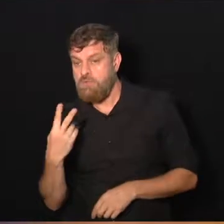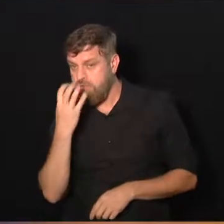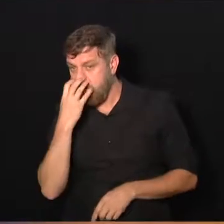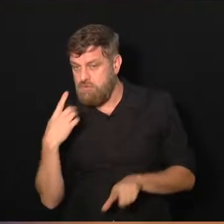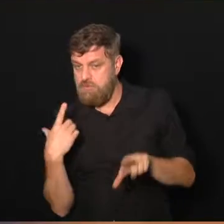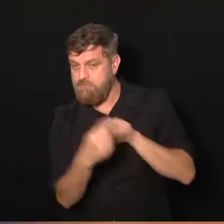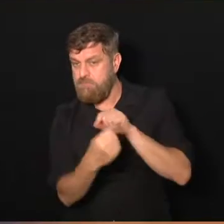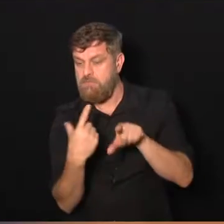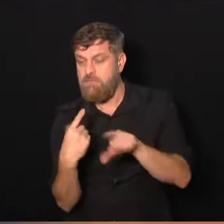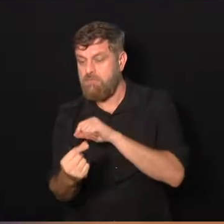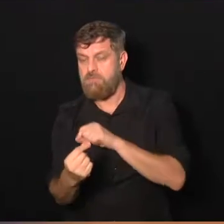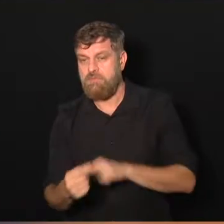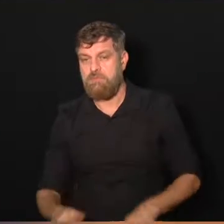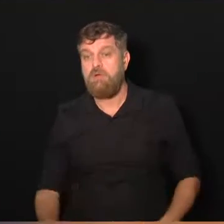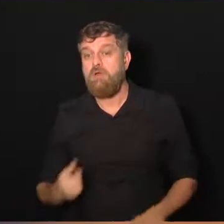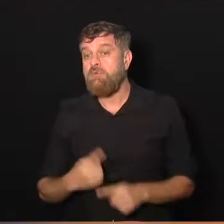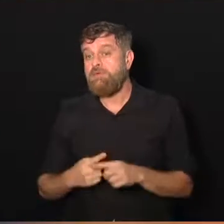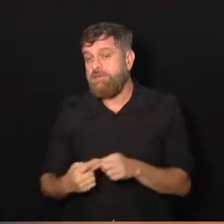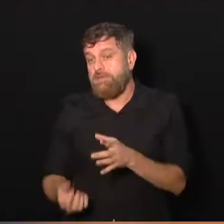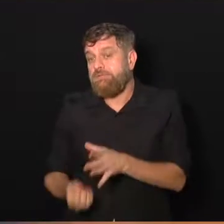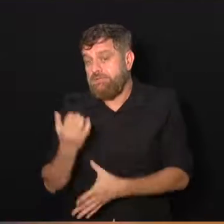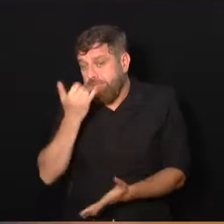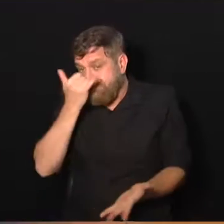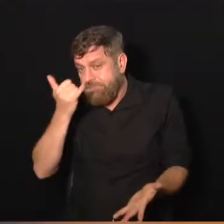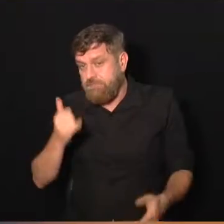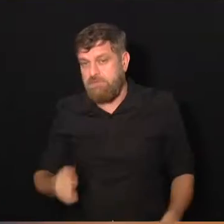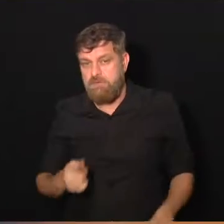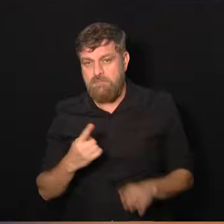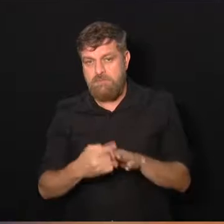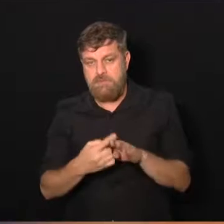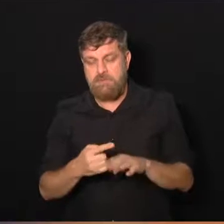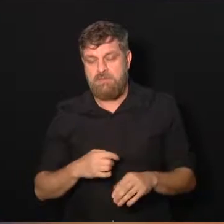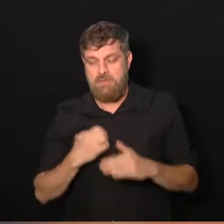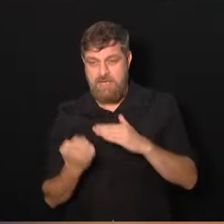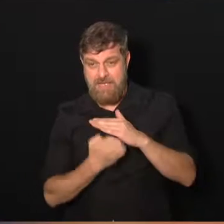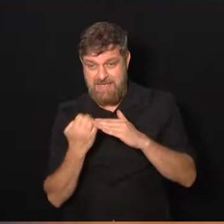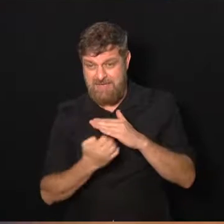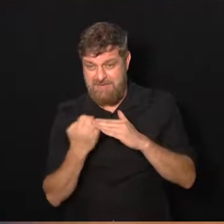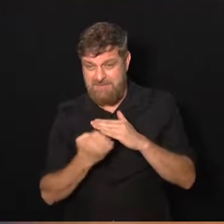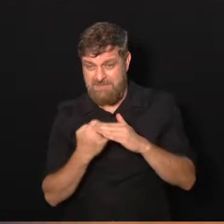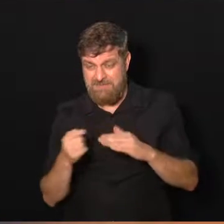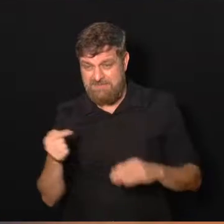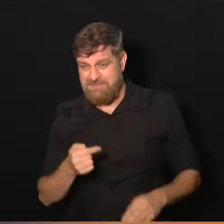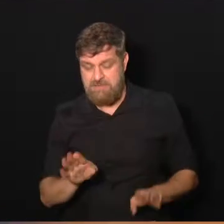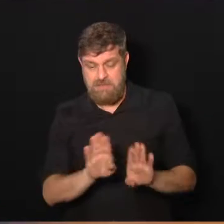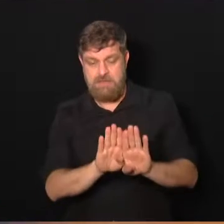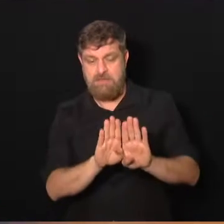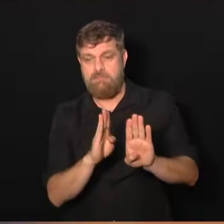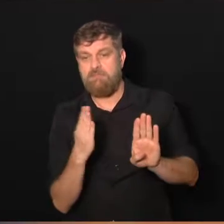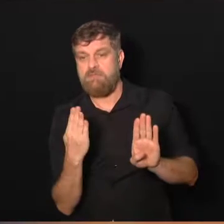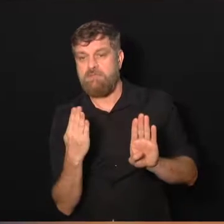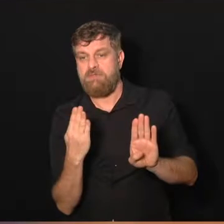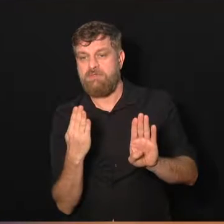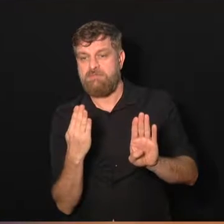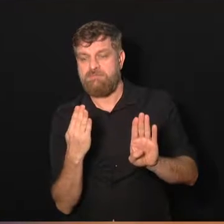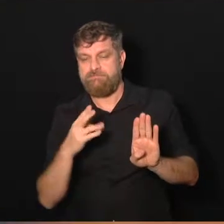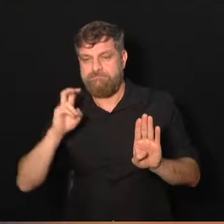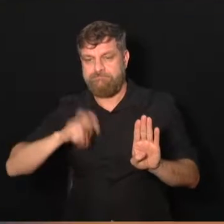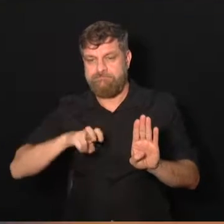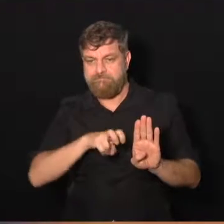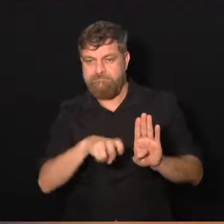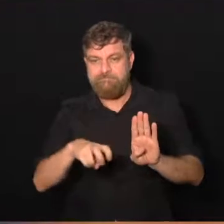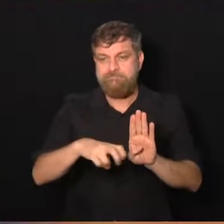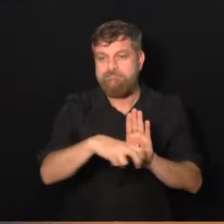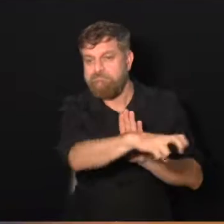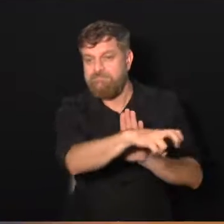últimos casos gravíssimos aqui em Campinas? Porque essas empresas não tiveram esse cuidado. Se elas tivessem o